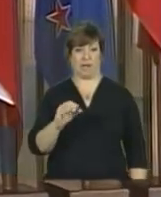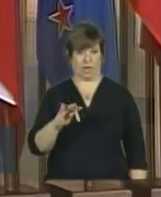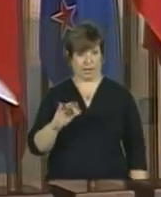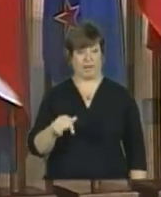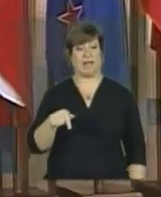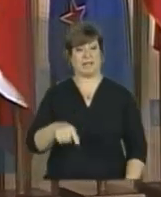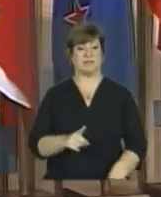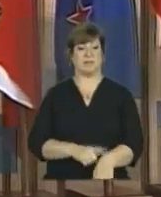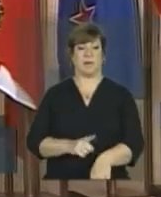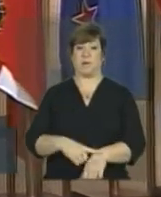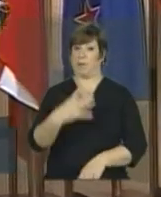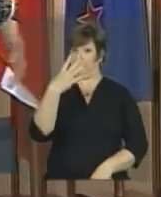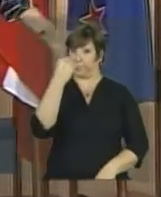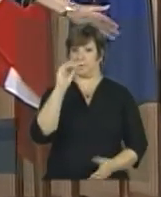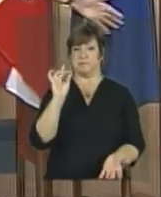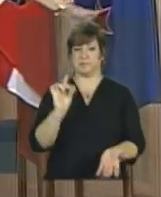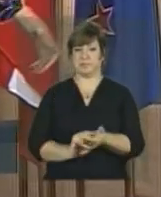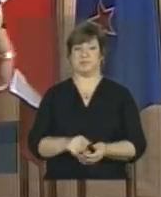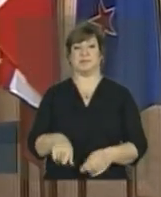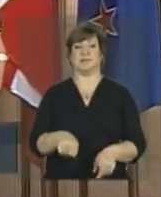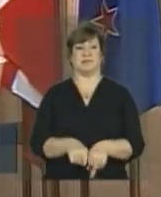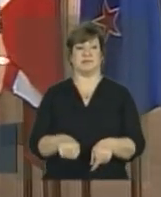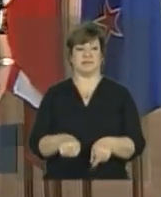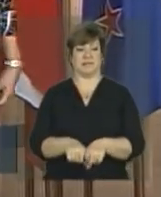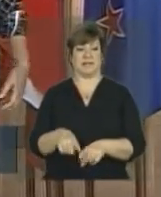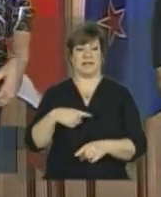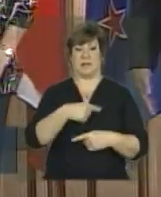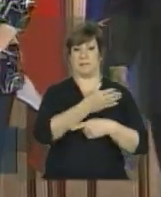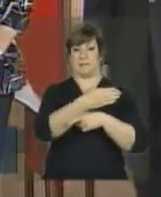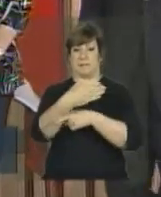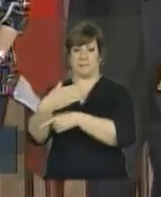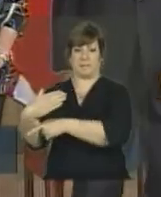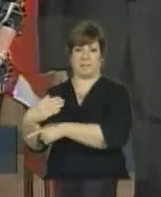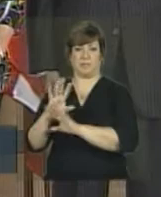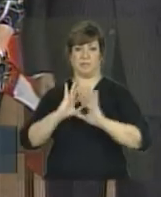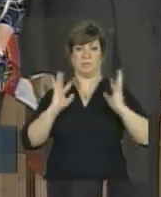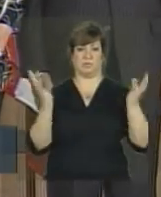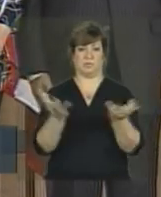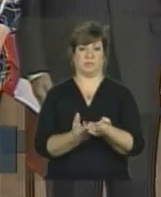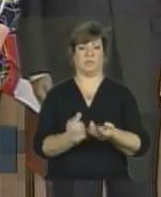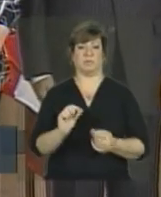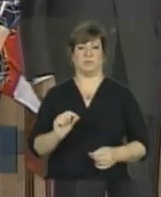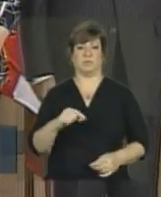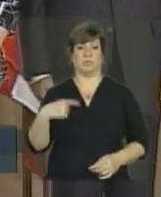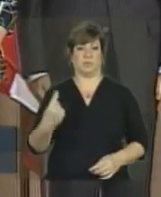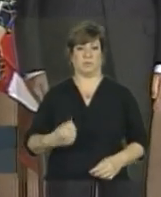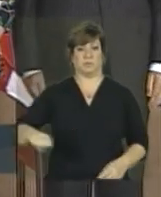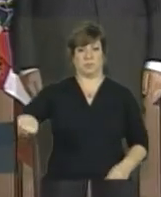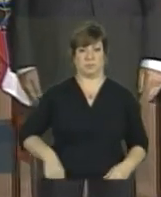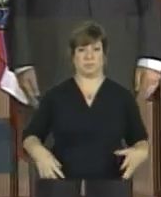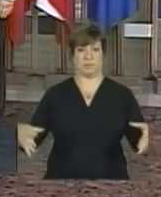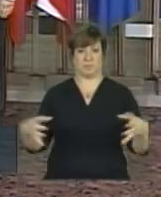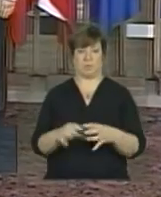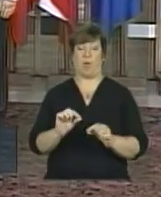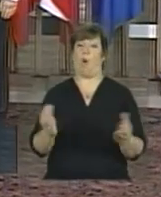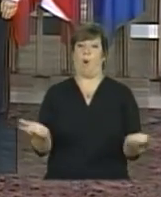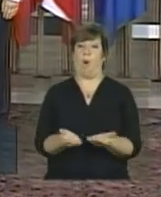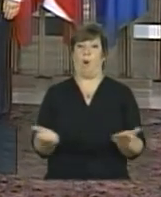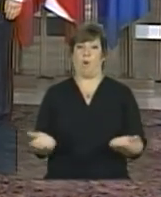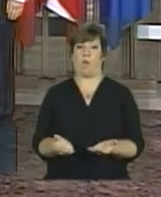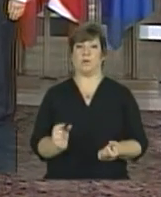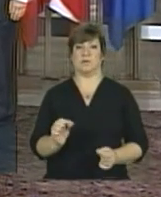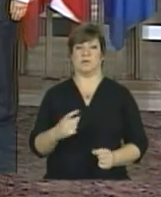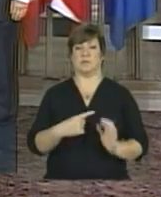o momento da foto oficial e, ao fundo, todas as bandeiras dos embaixadores que hoje